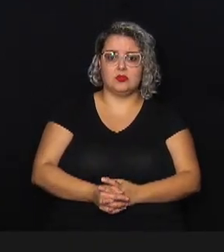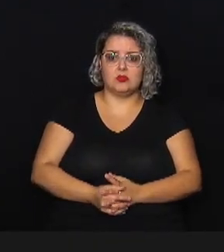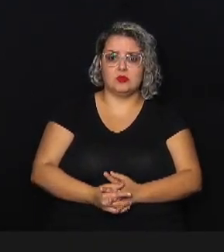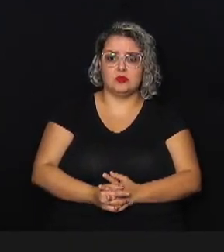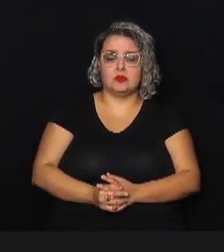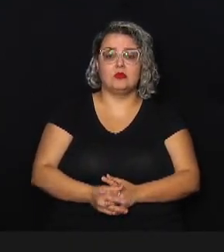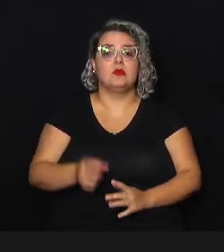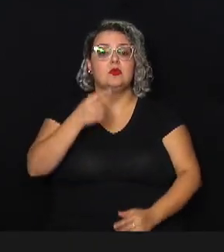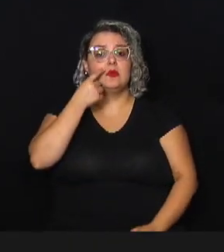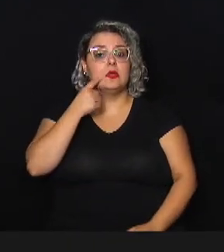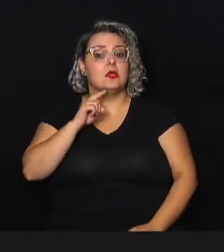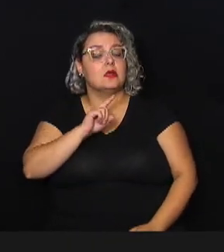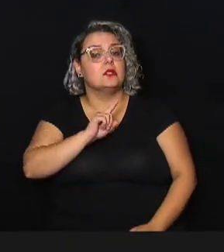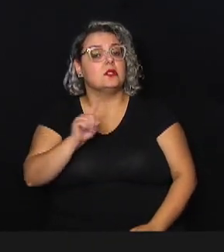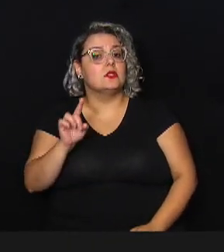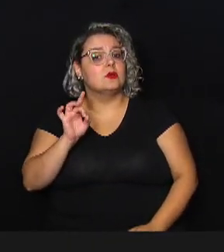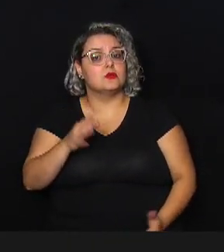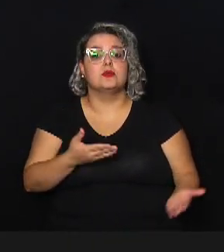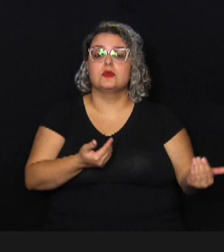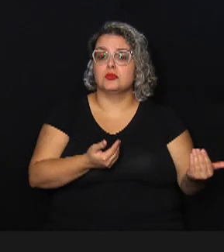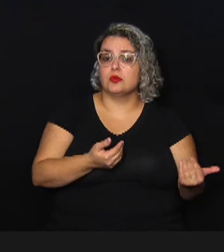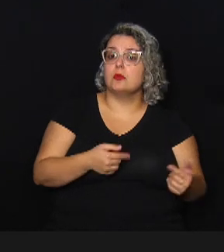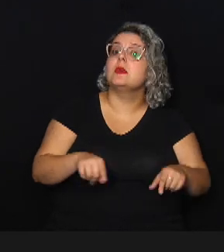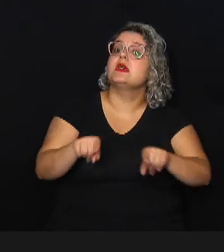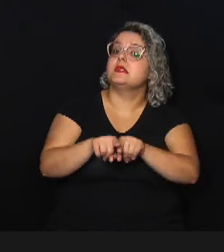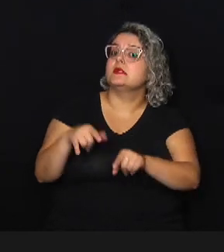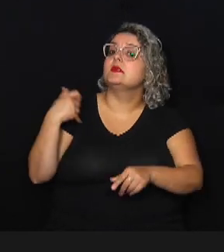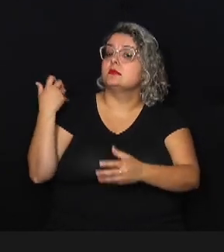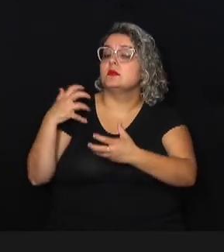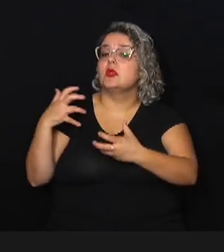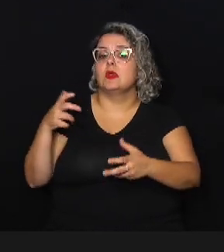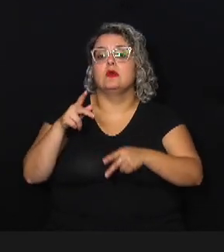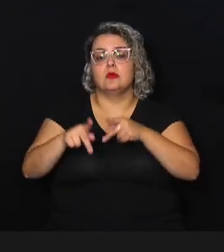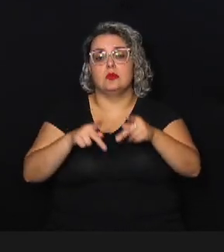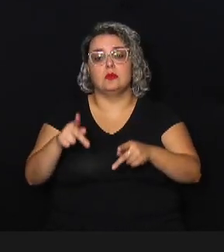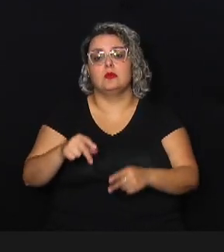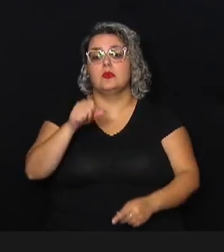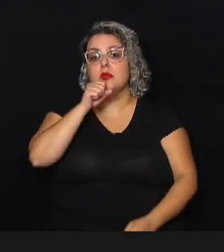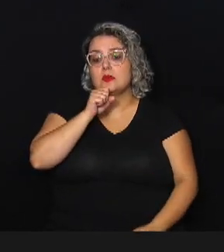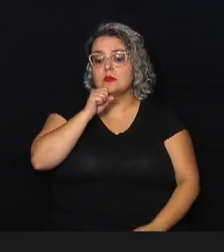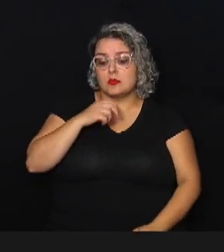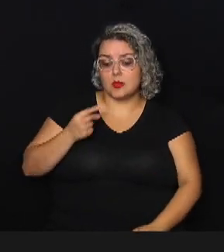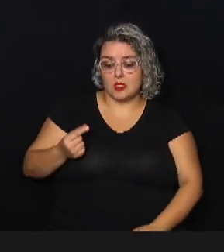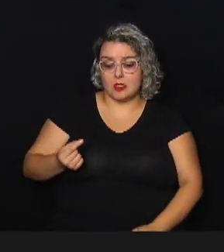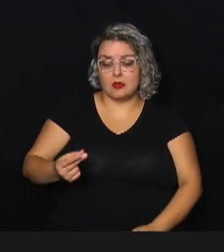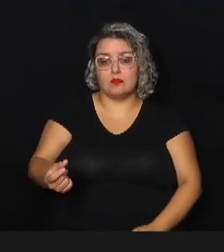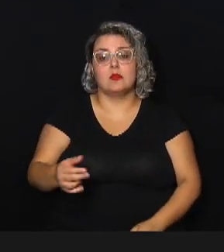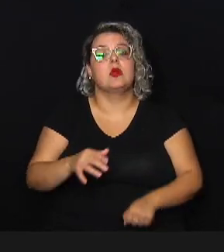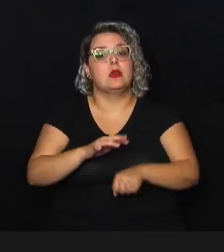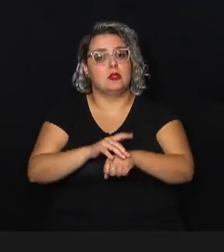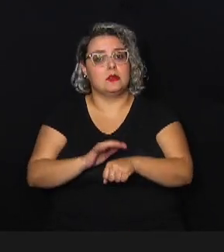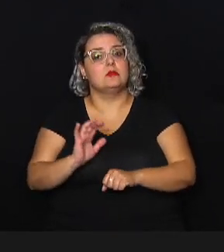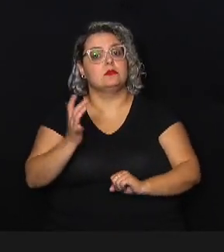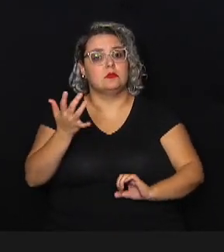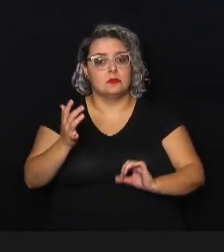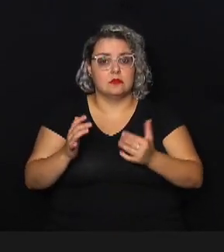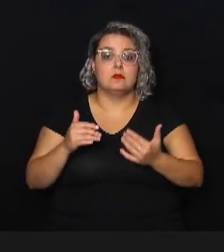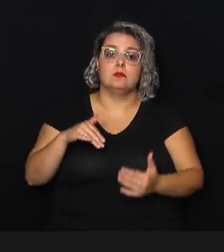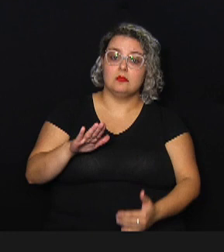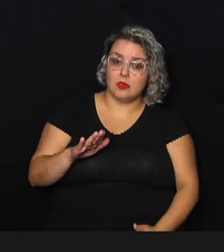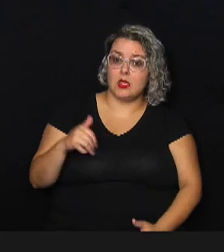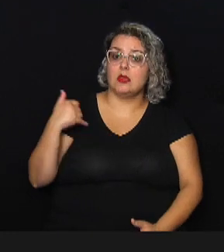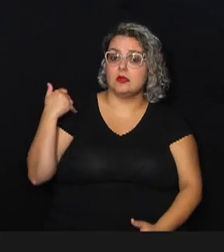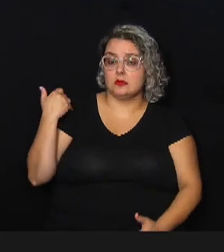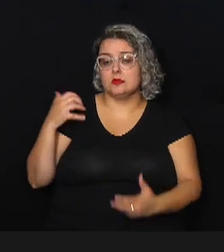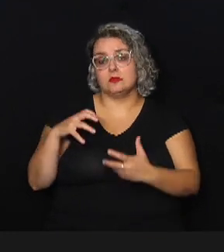nos jovens, mas no idoso também, tá? Com a população envelhecendo, essa doença vai aparecendo cada dia mais nos idosos. É